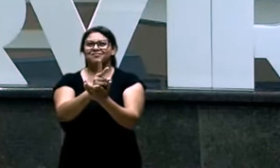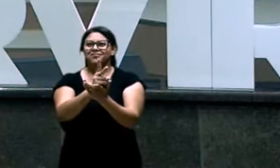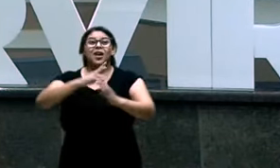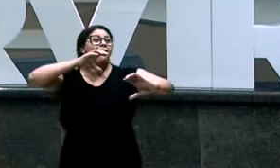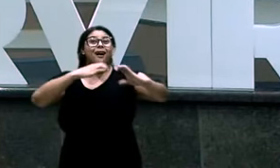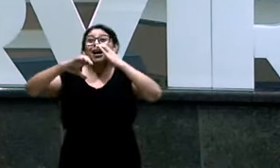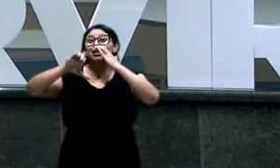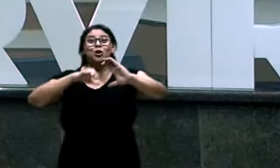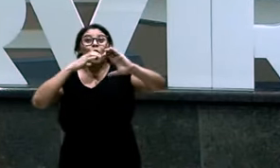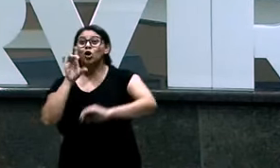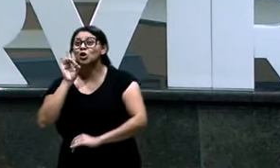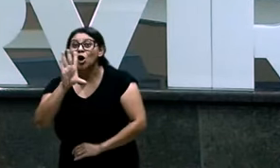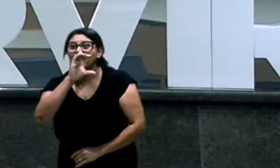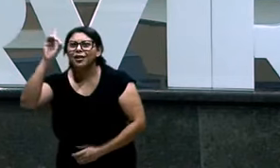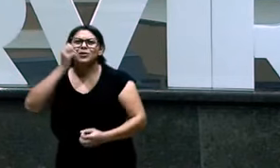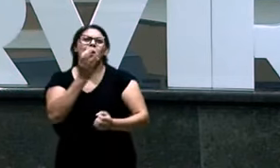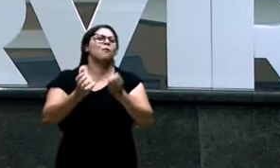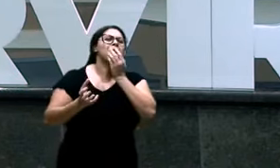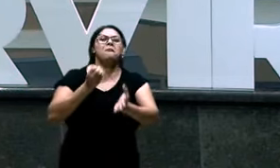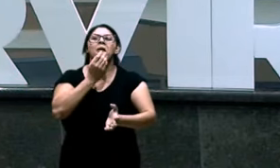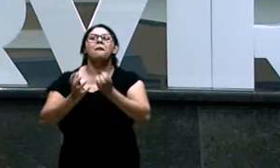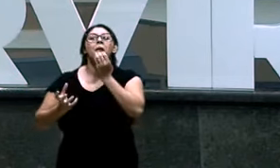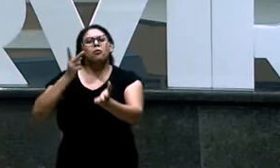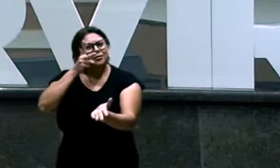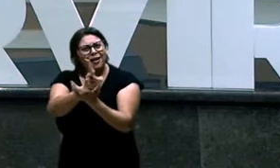benignidade ela dura para sempre.